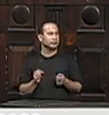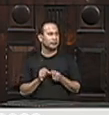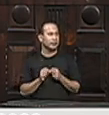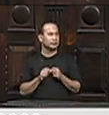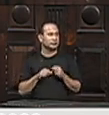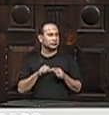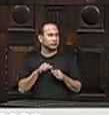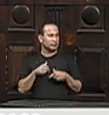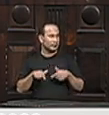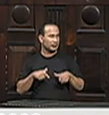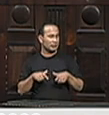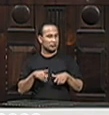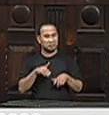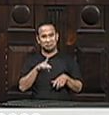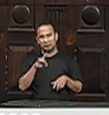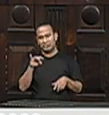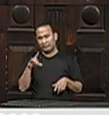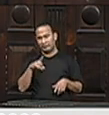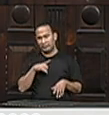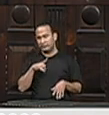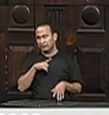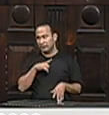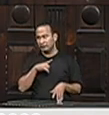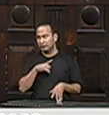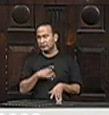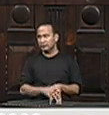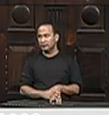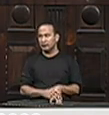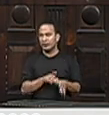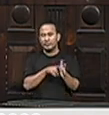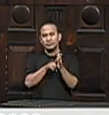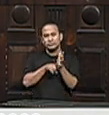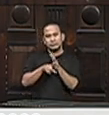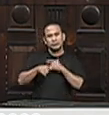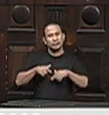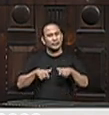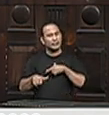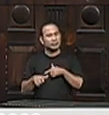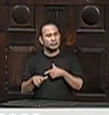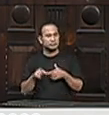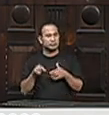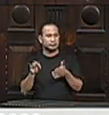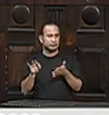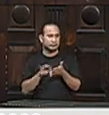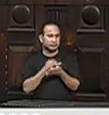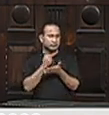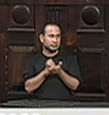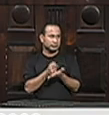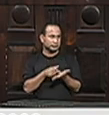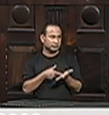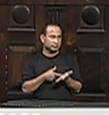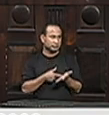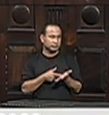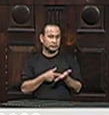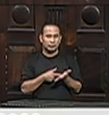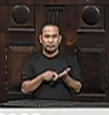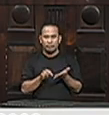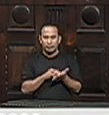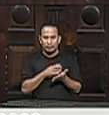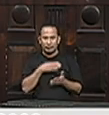modificando exatamente aquilo que era a reivindicação dos trabalhadores, da bancada dos trabalhadores no